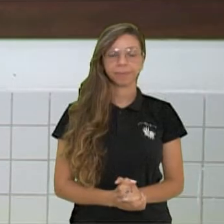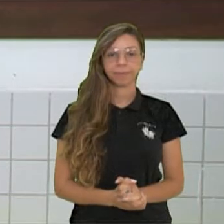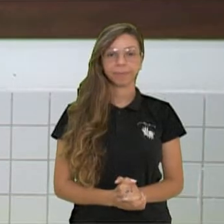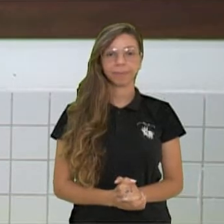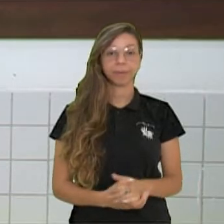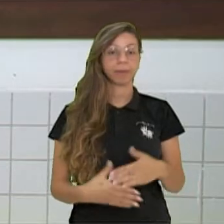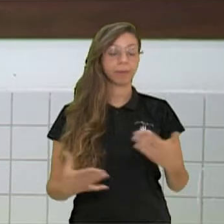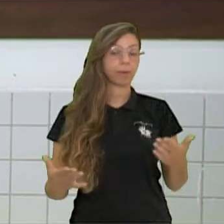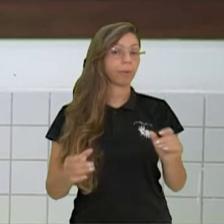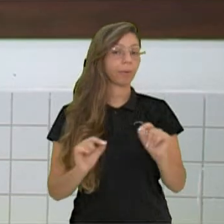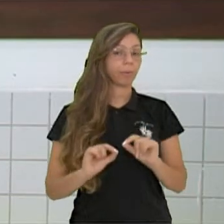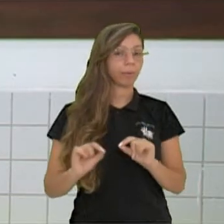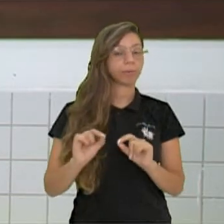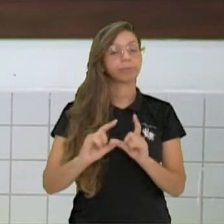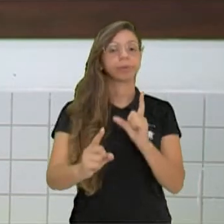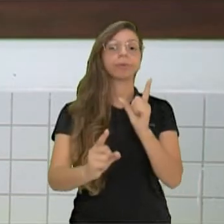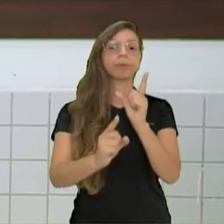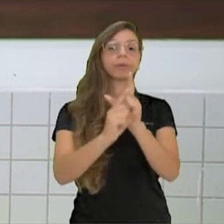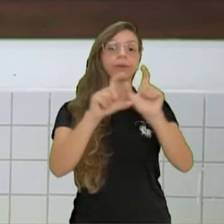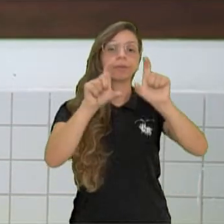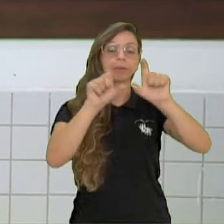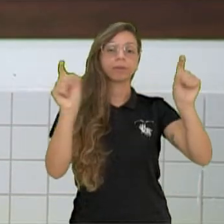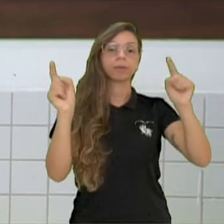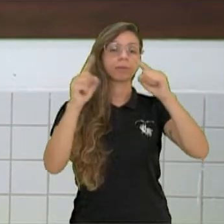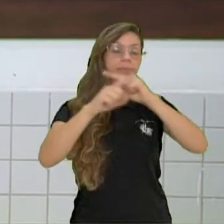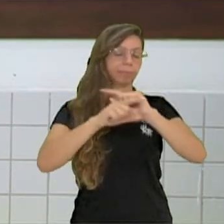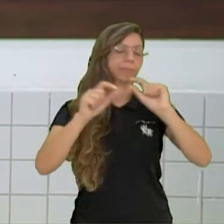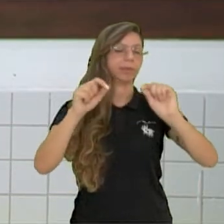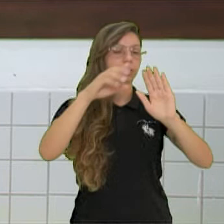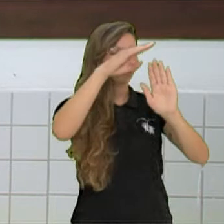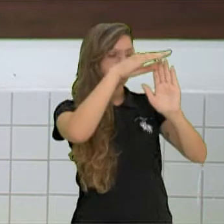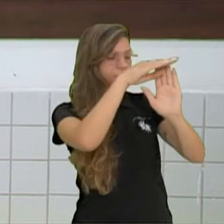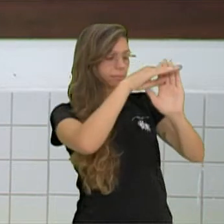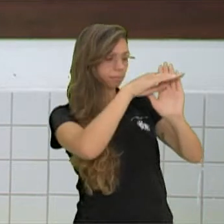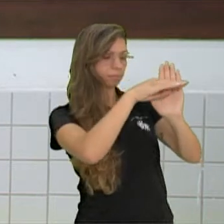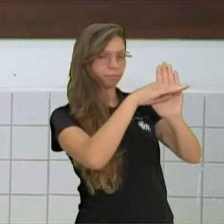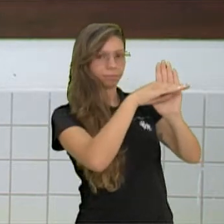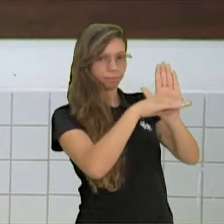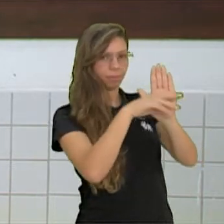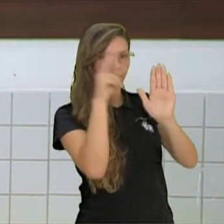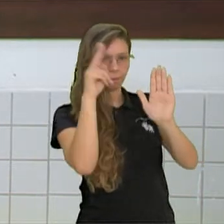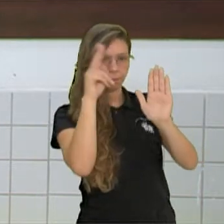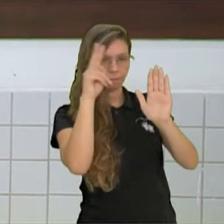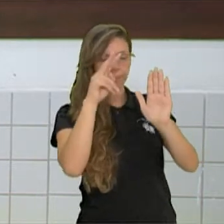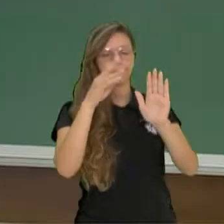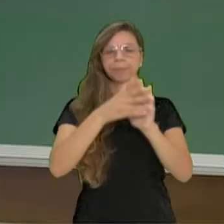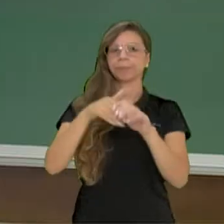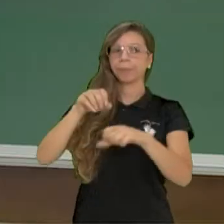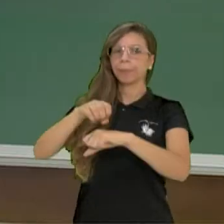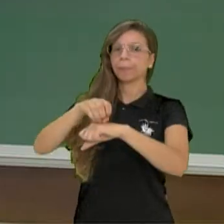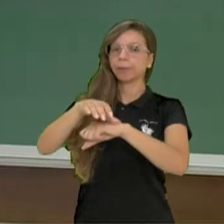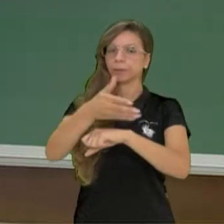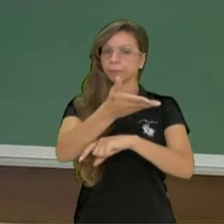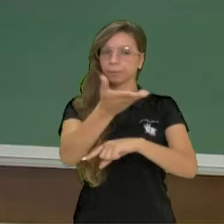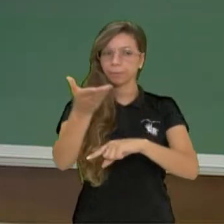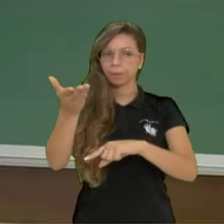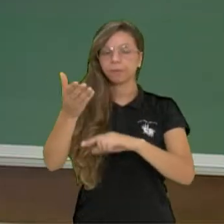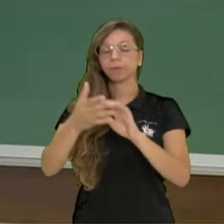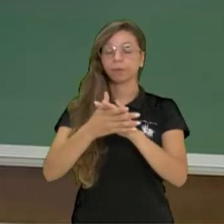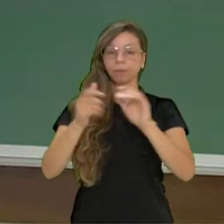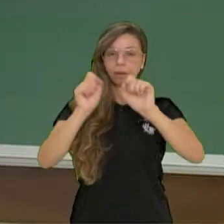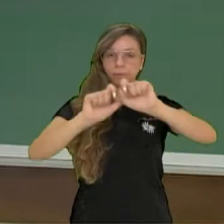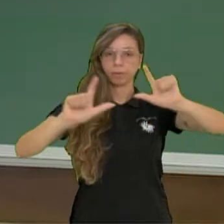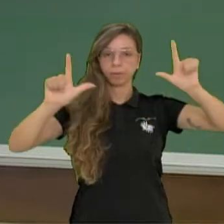Vamos lá, para encontrar a função inversa, a gente tem que seguir os passos, né? Vocês estão lembrados? Uma dica aqui para vocês, então, vai ficar na